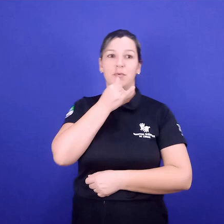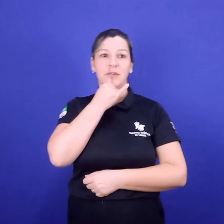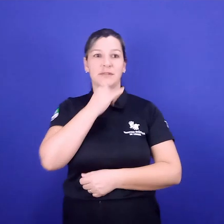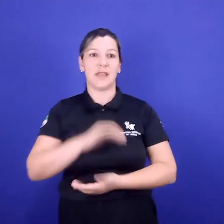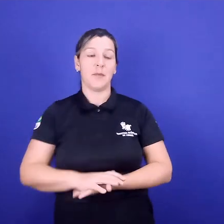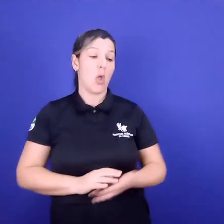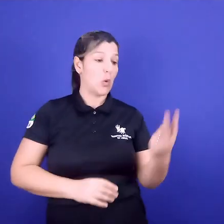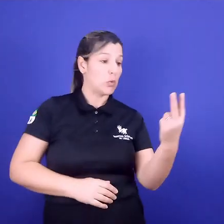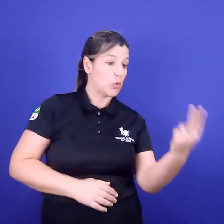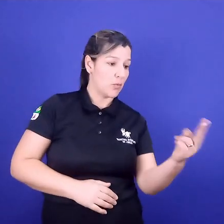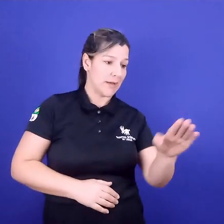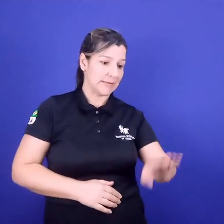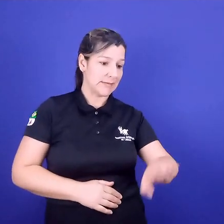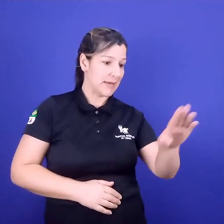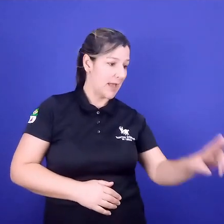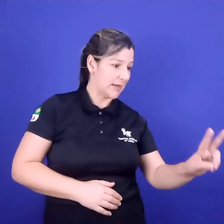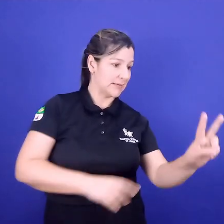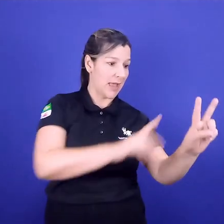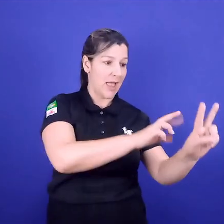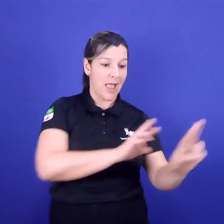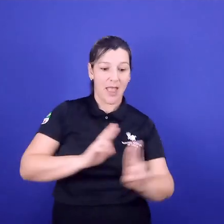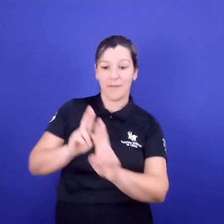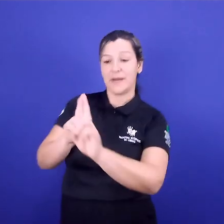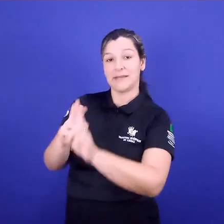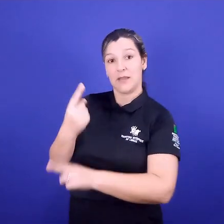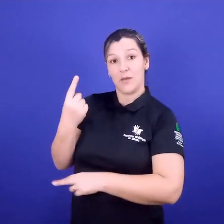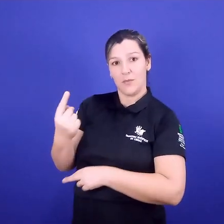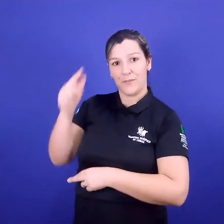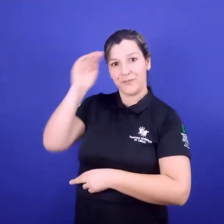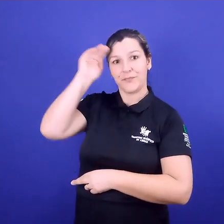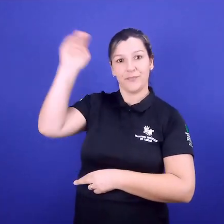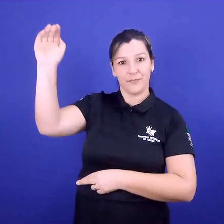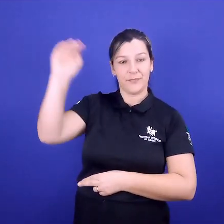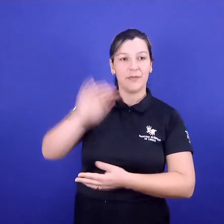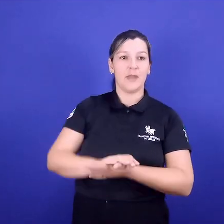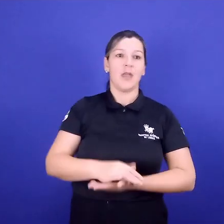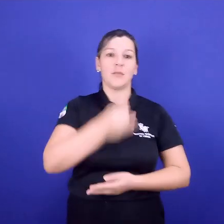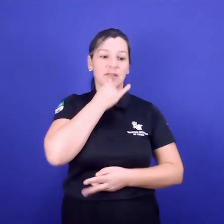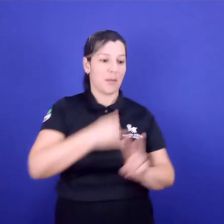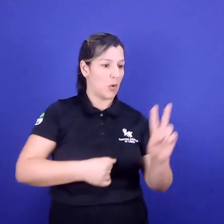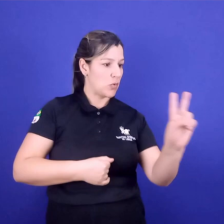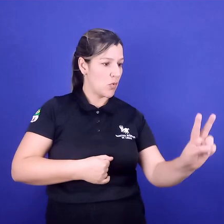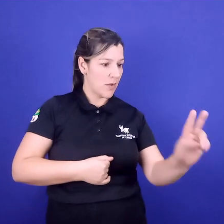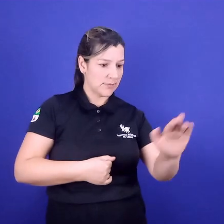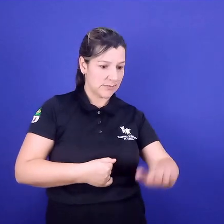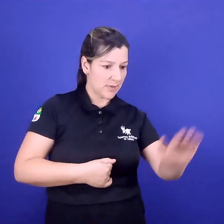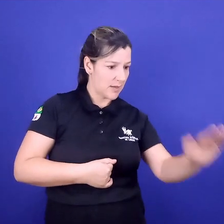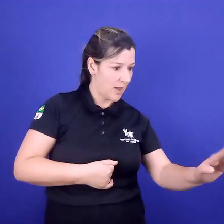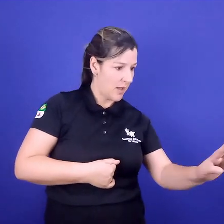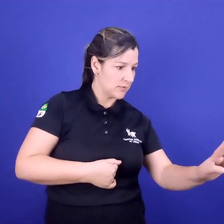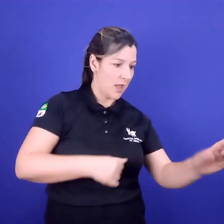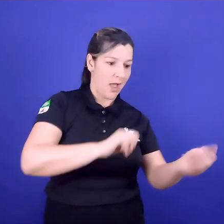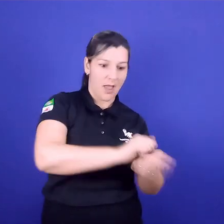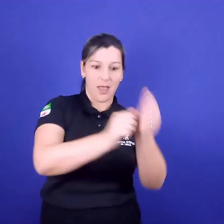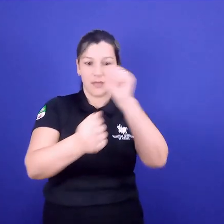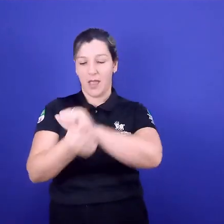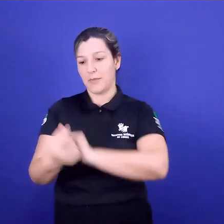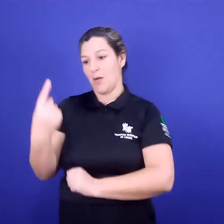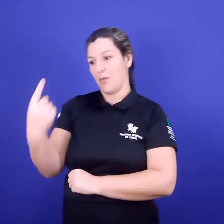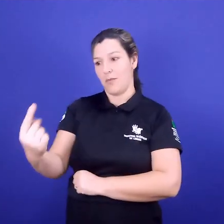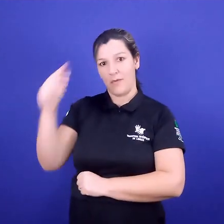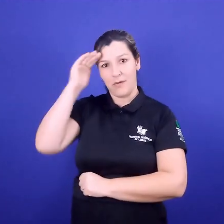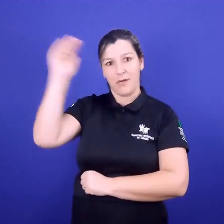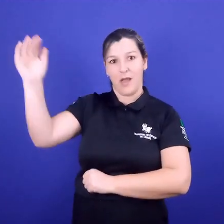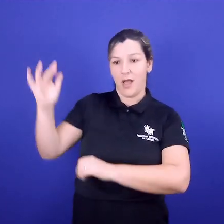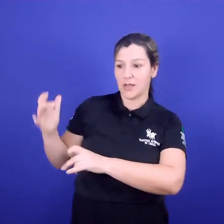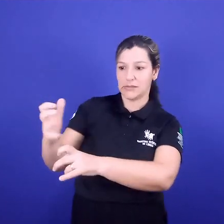2 crianças, a gente conta como um adulto. Então é uma média que facilita quando você vai fazer essa conta. Aí você junta 2 crianças, vira um adulto e aí